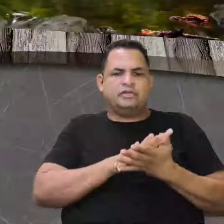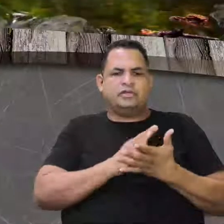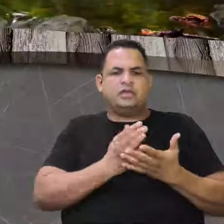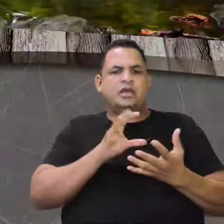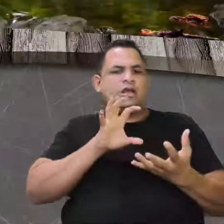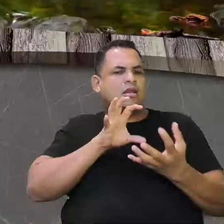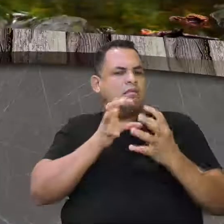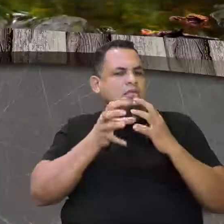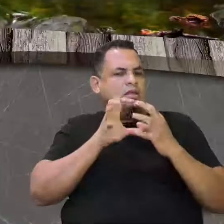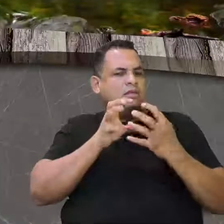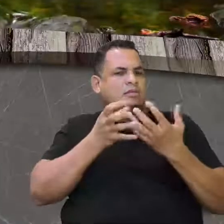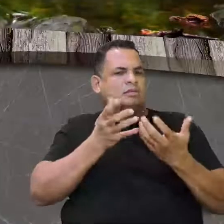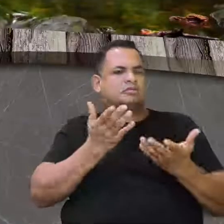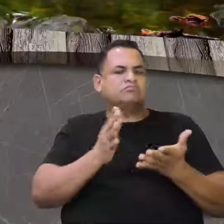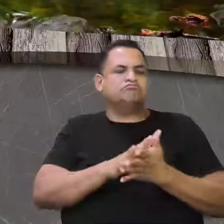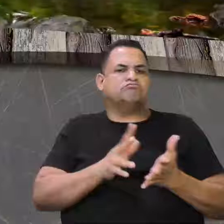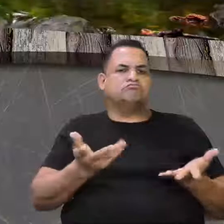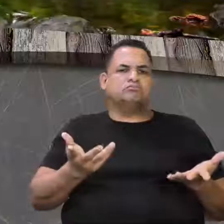do outro.